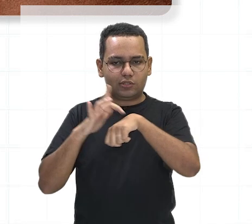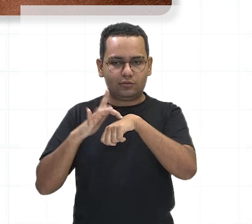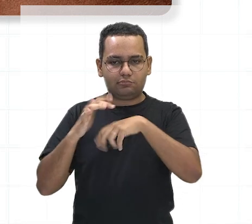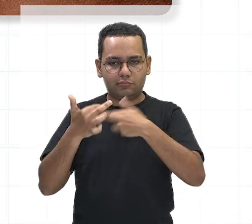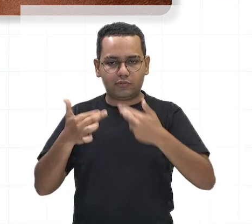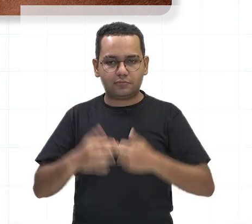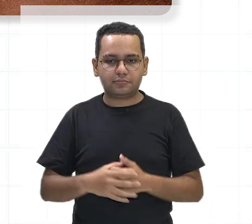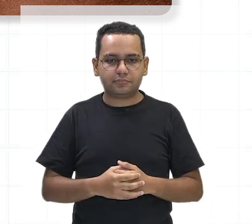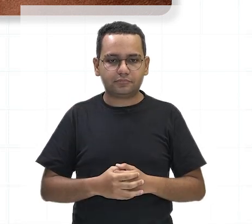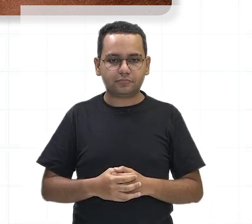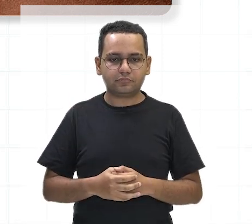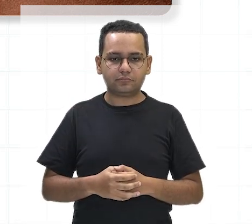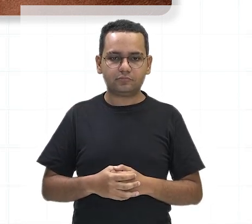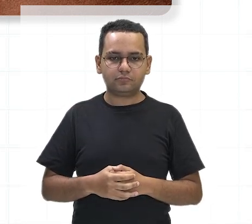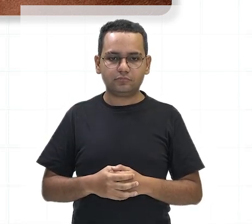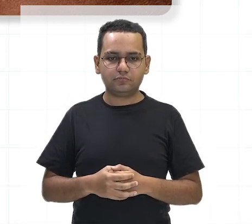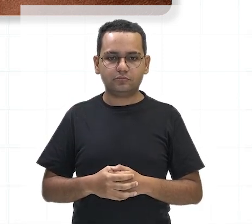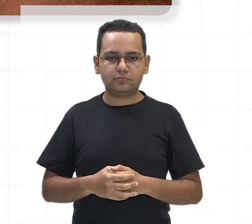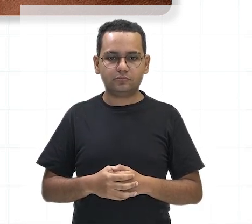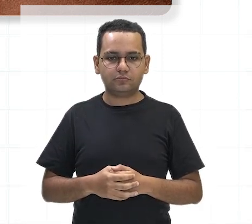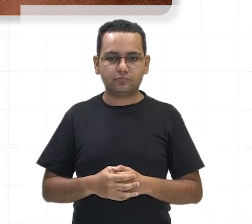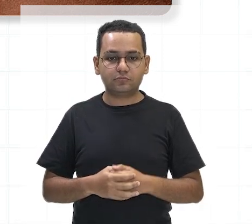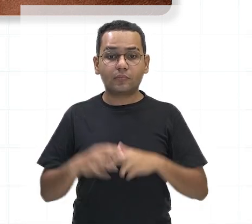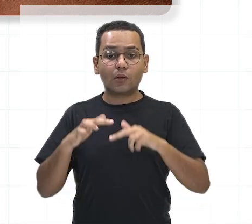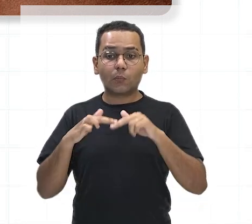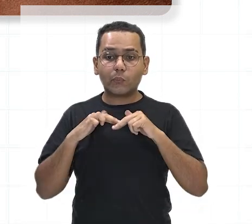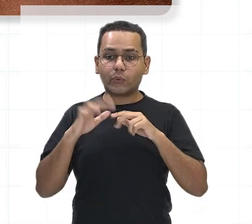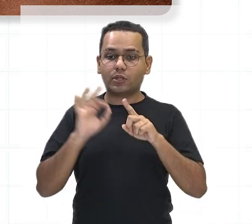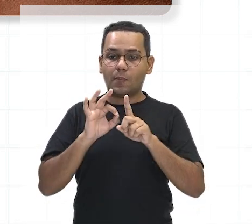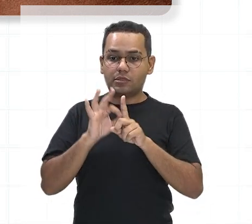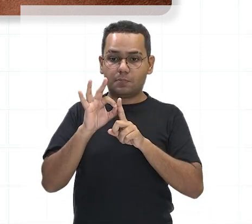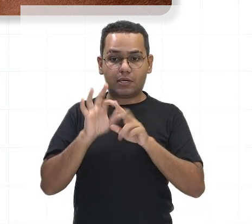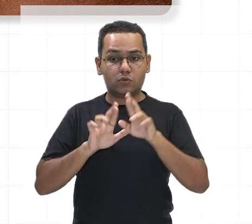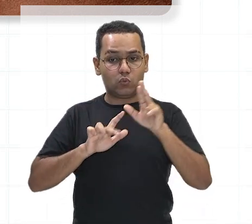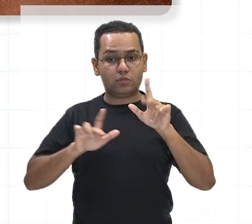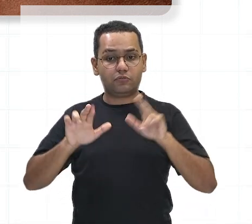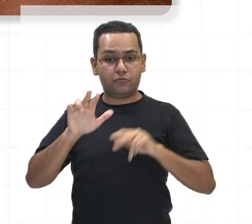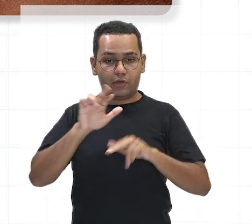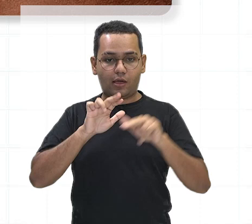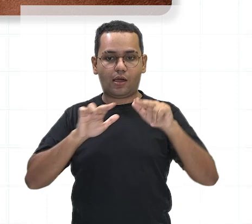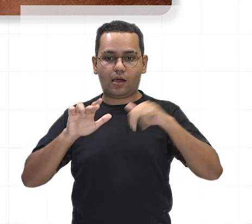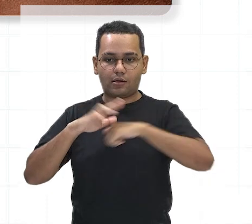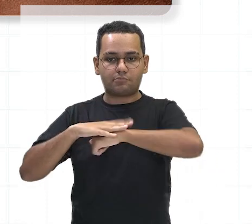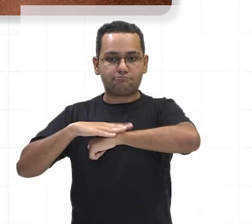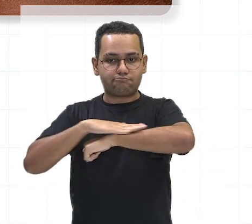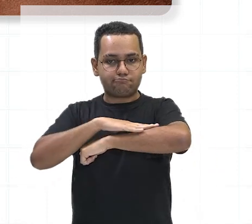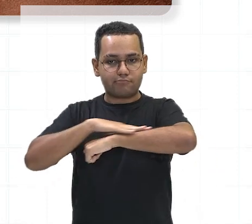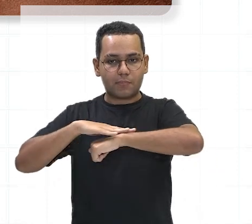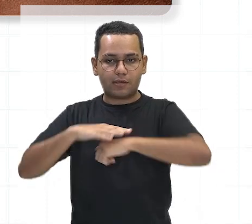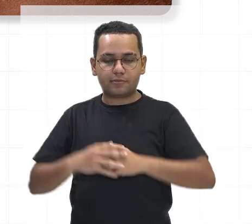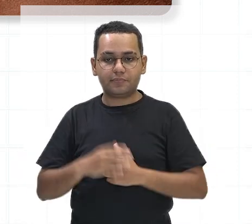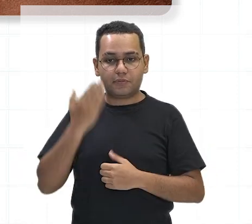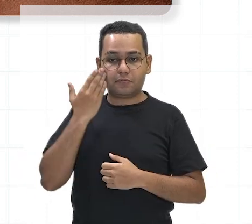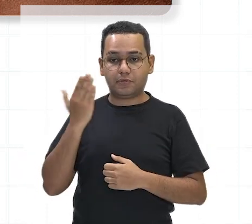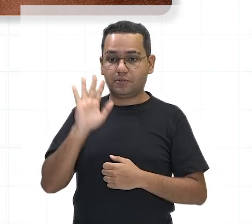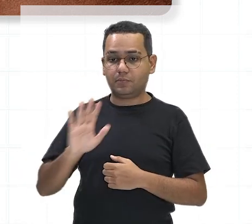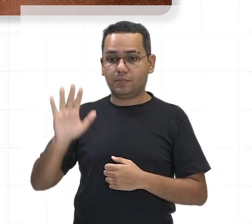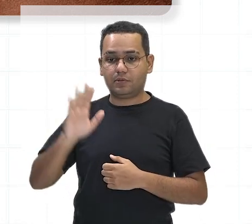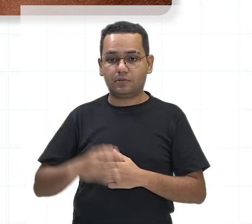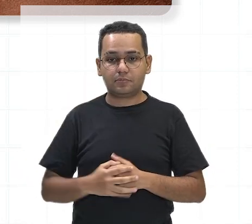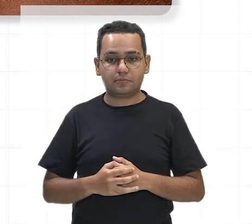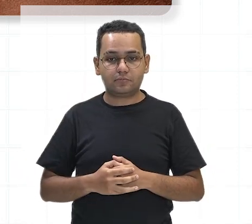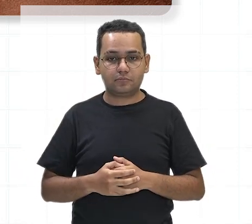nós comentamos agora há pouco, além de terem uma temperatura diferente do resto da pele. Nessa imagem a gente observa aí um pouco mais